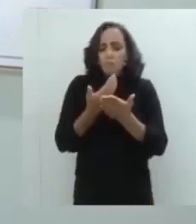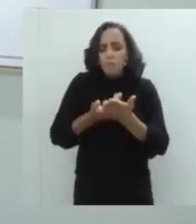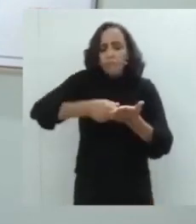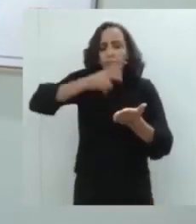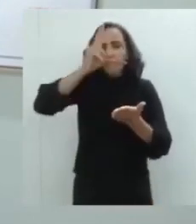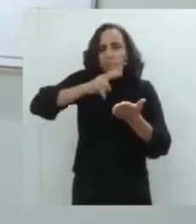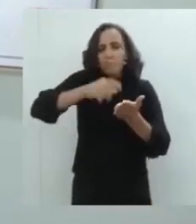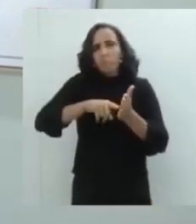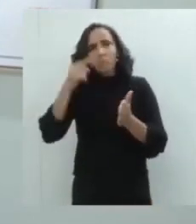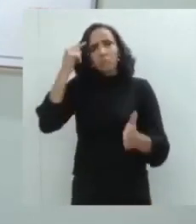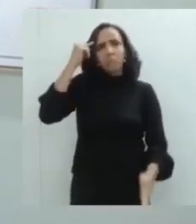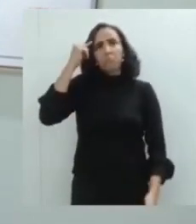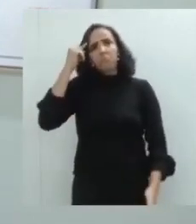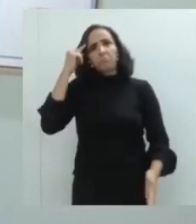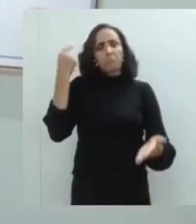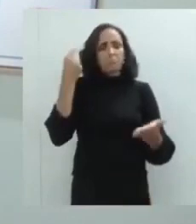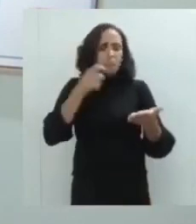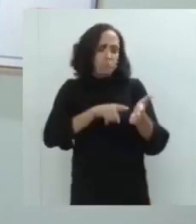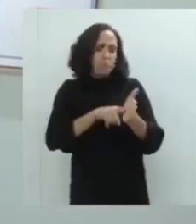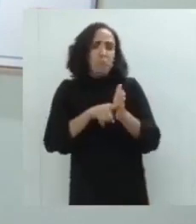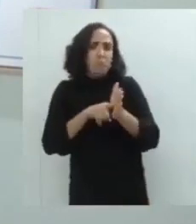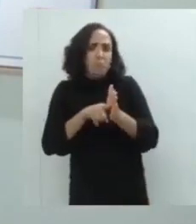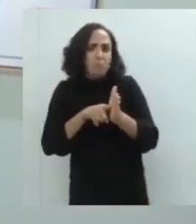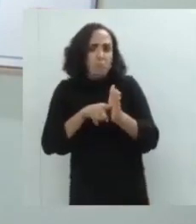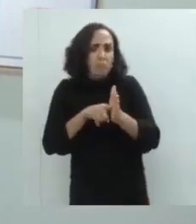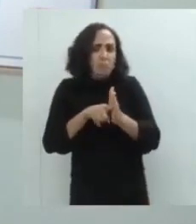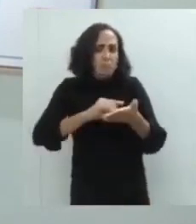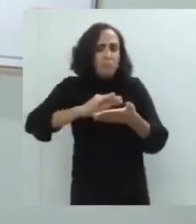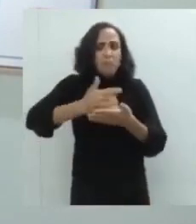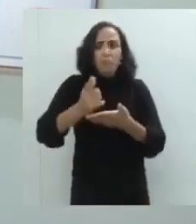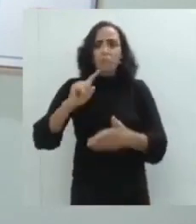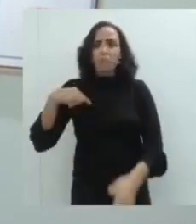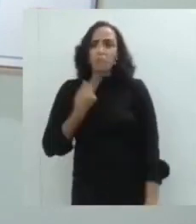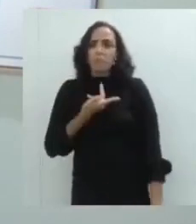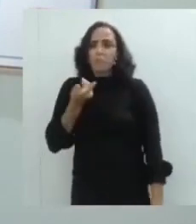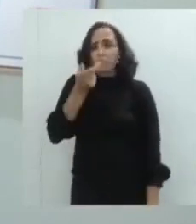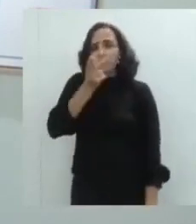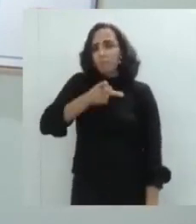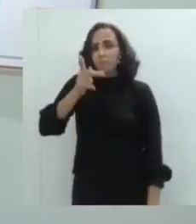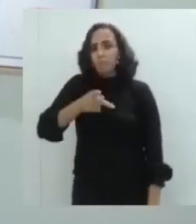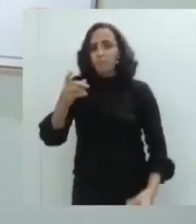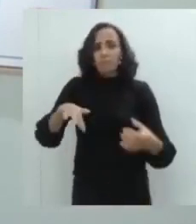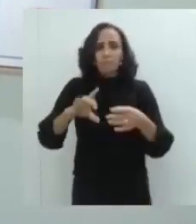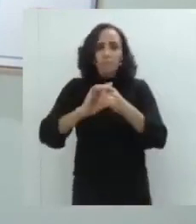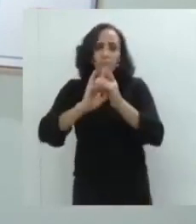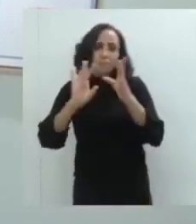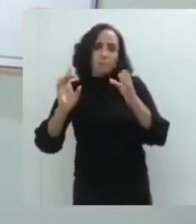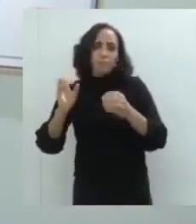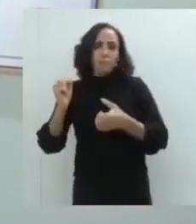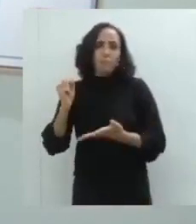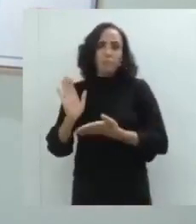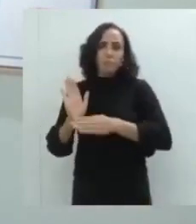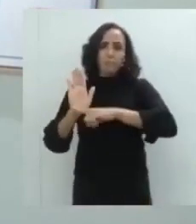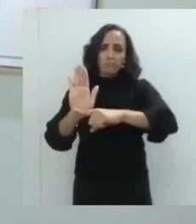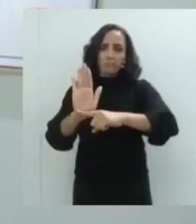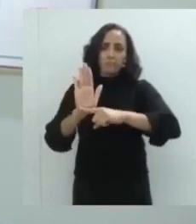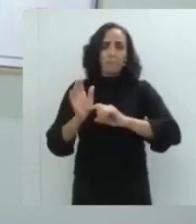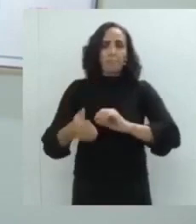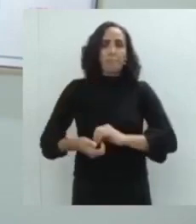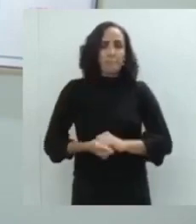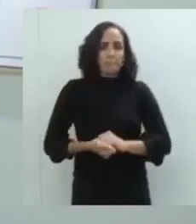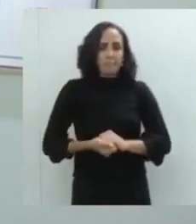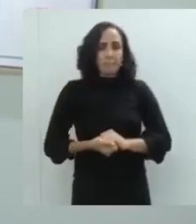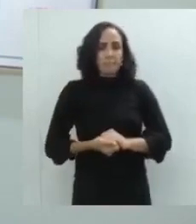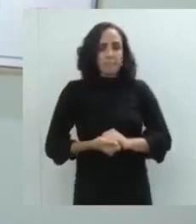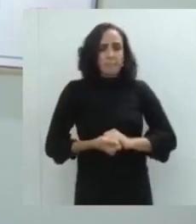Em caso de dúvida, consulte o nosso fórum. Nós, professores, estamos disponíveis para responder. Tranquilo?